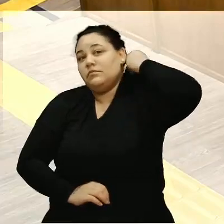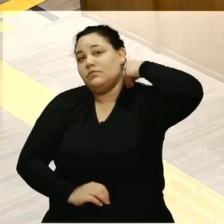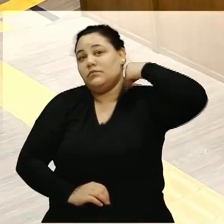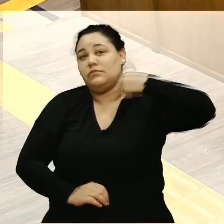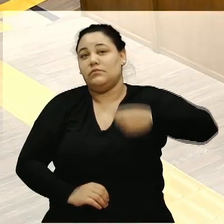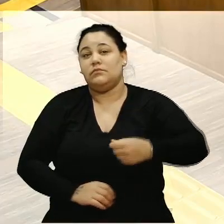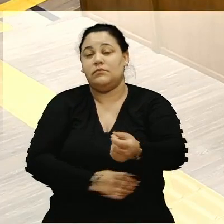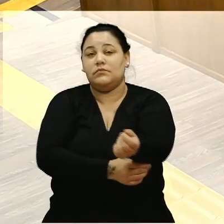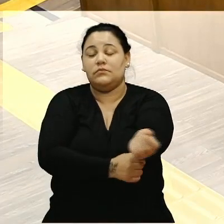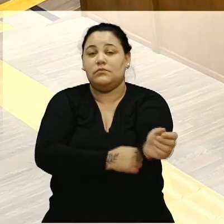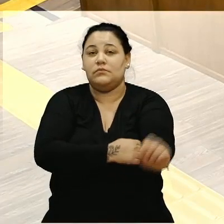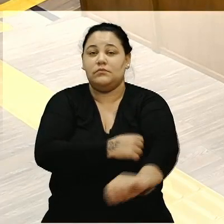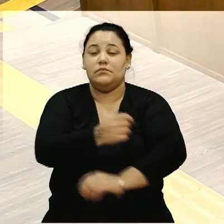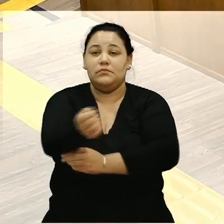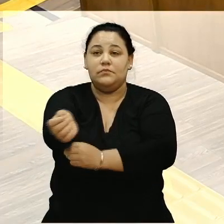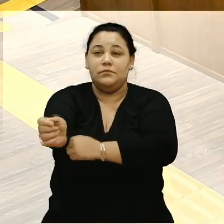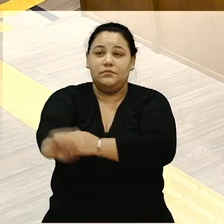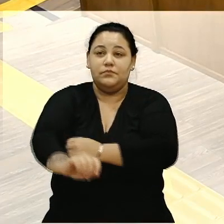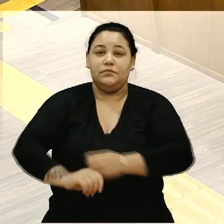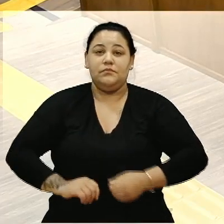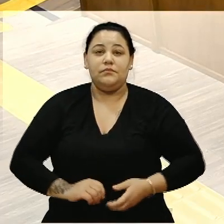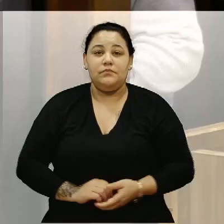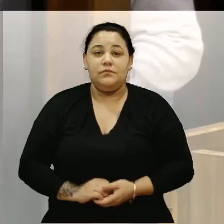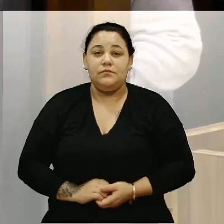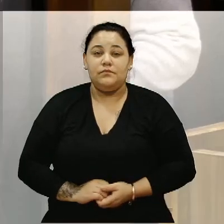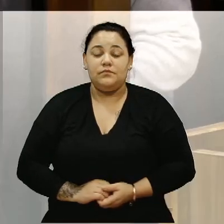Sem voz, mas acho que vai dar certo.